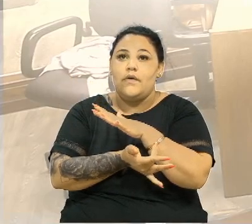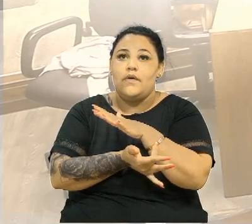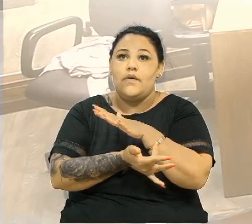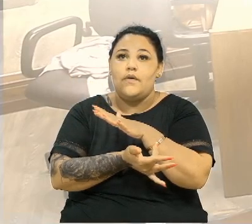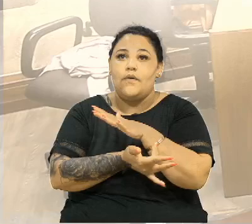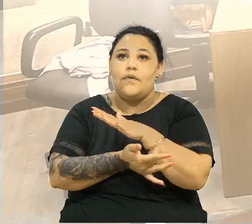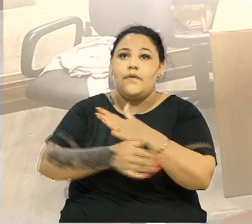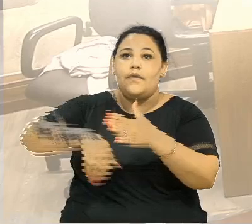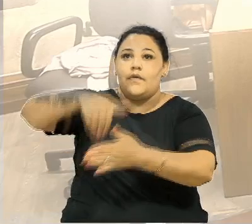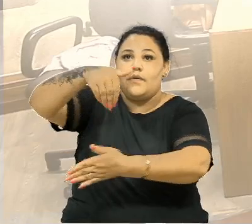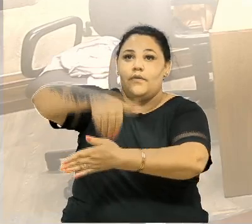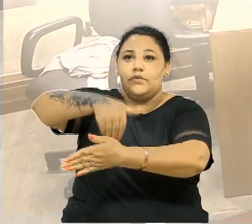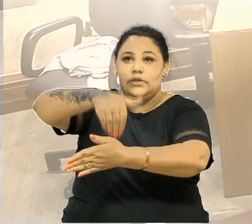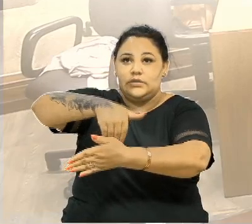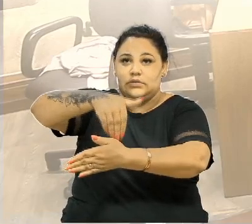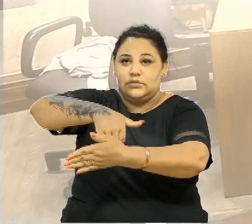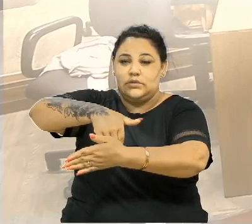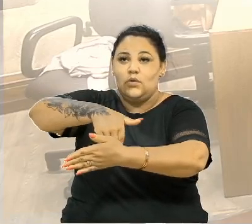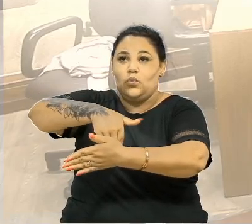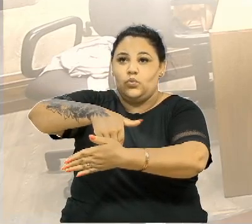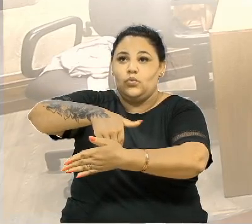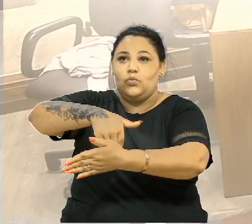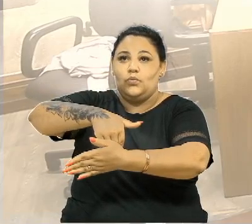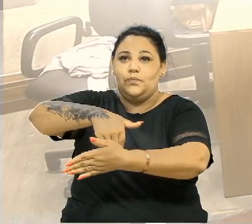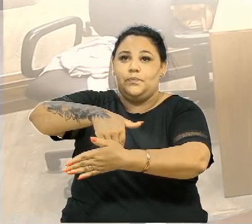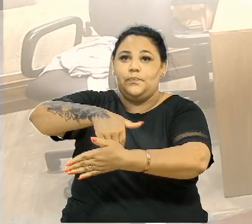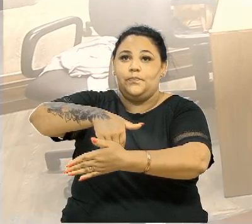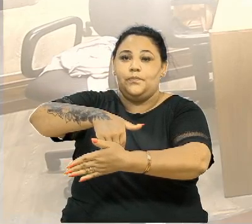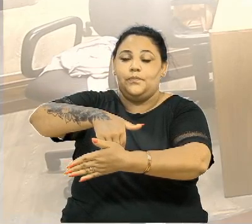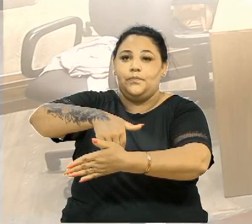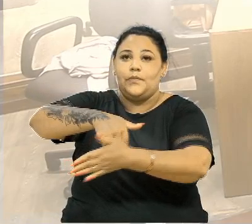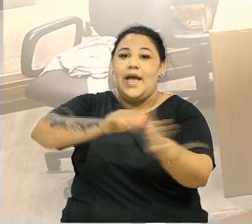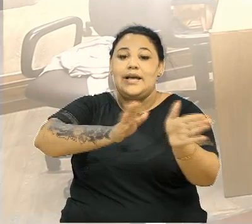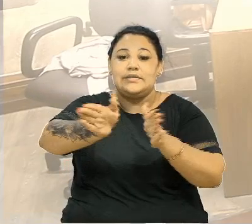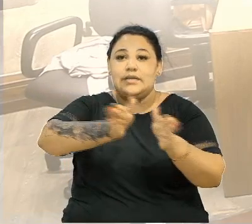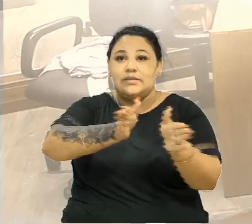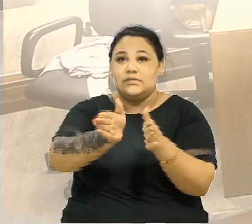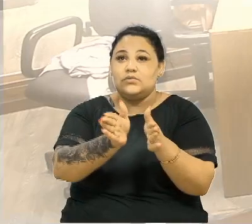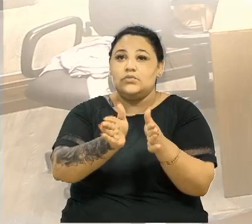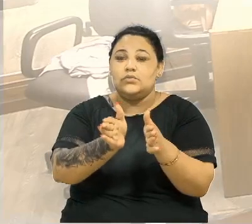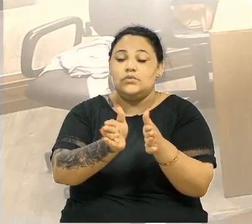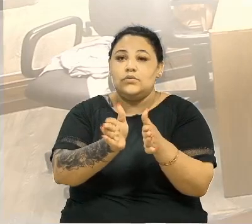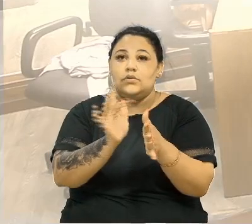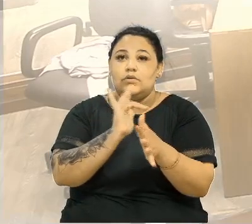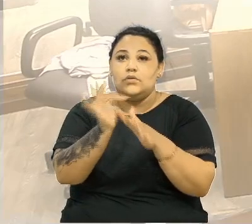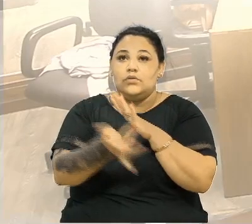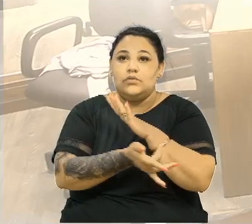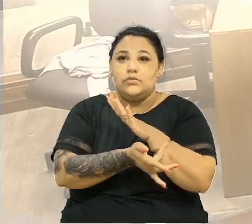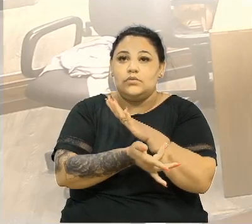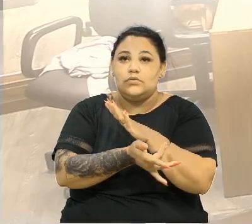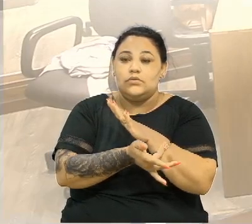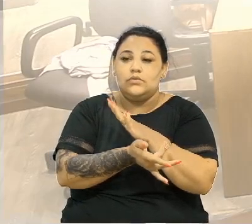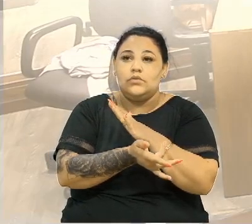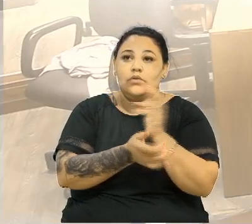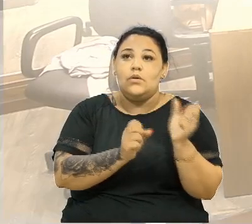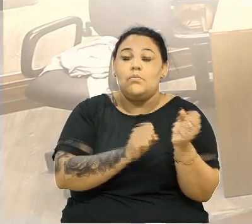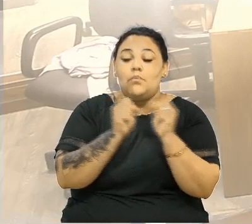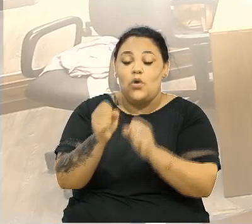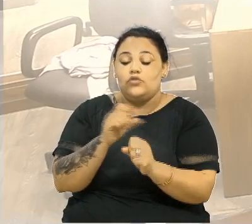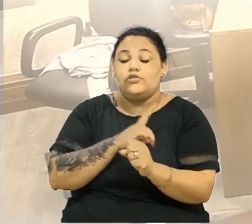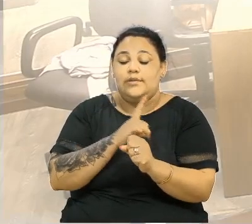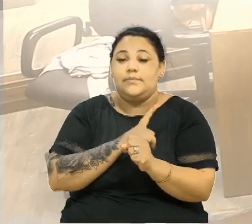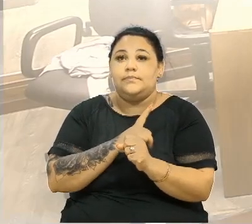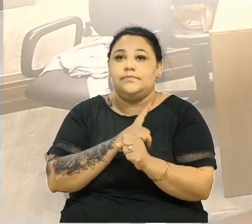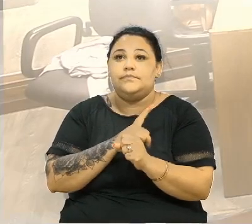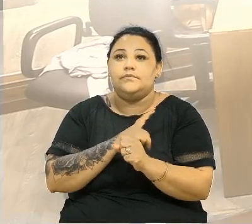da votação de como os nossos que acessam as redes sociais e o site da Câmara podem ter acesso